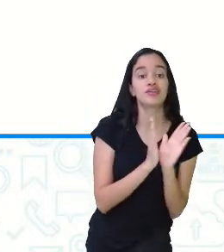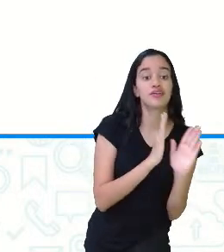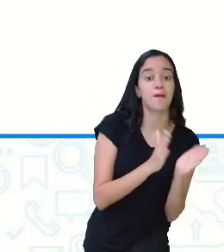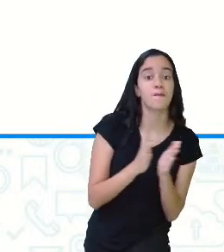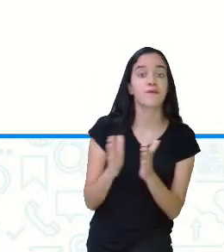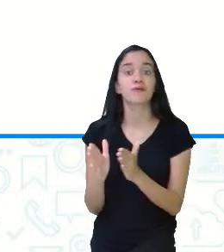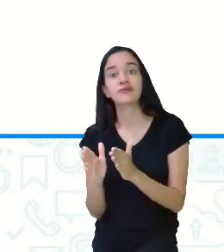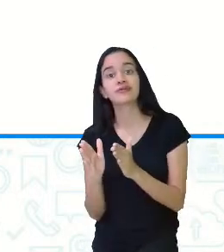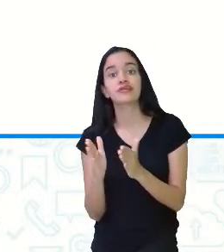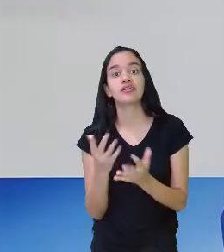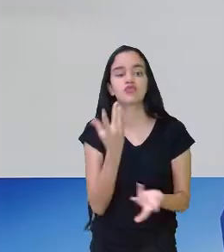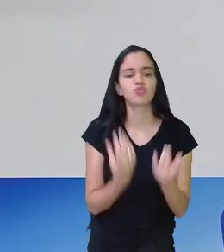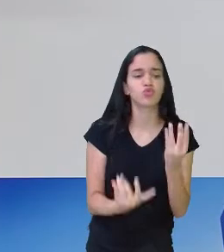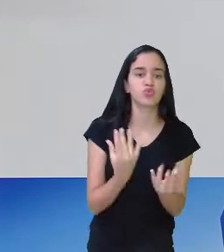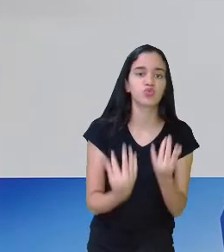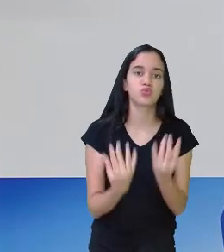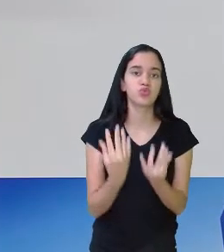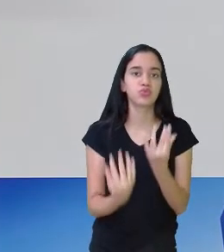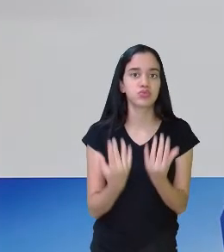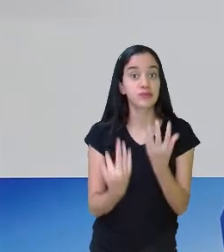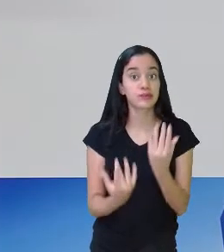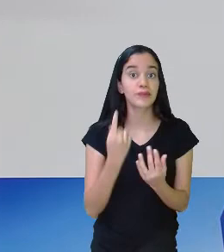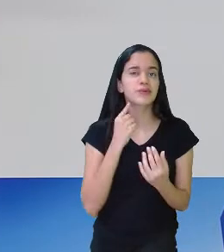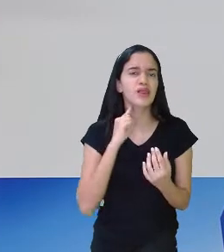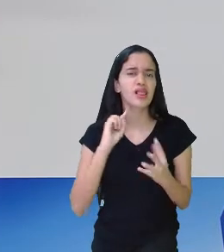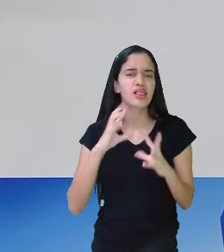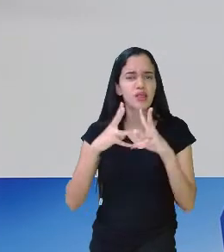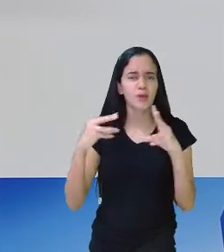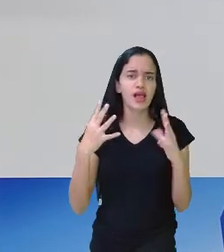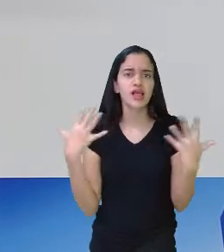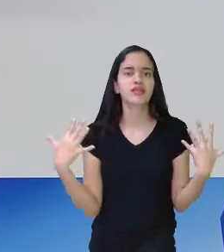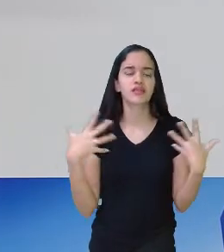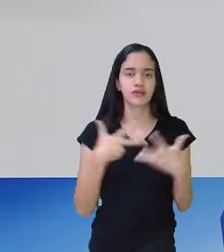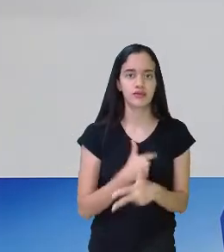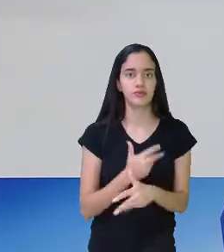de queima, da própria decomposição natural